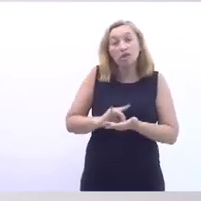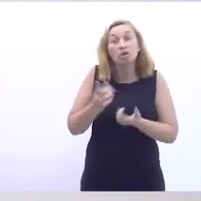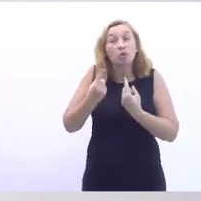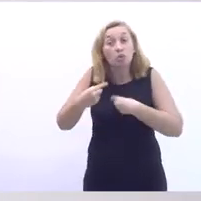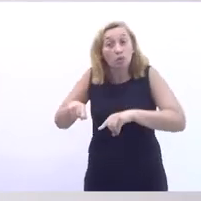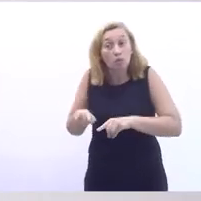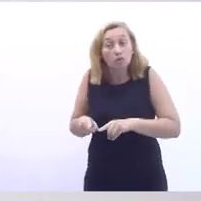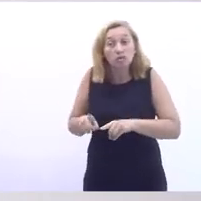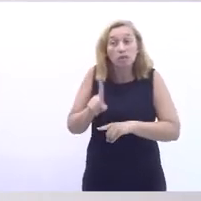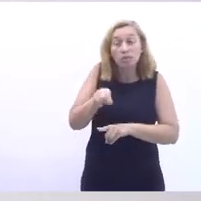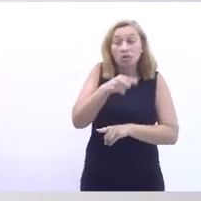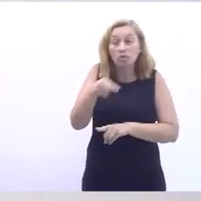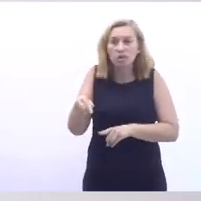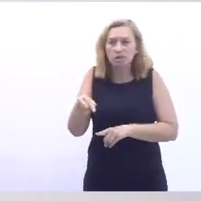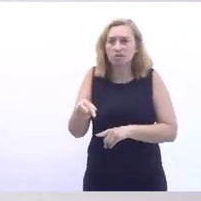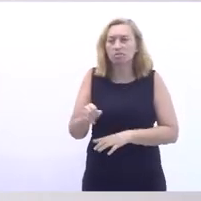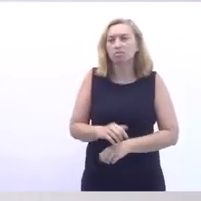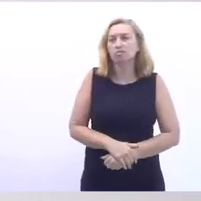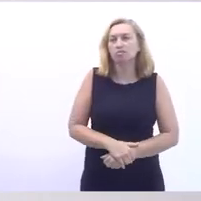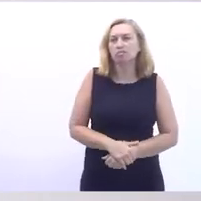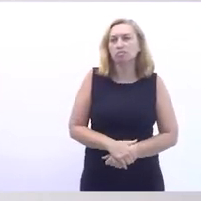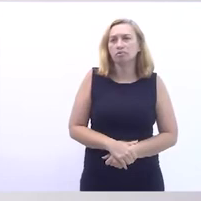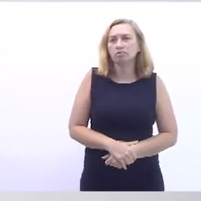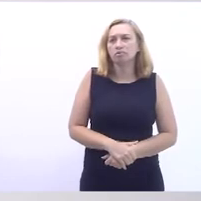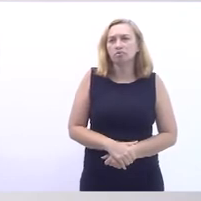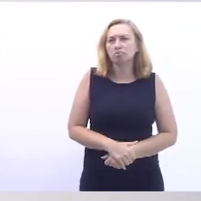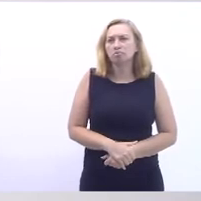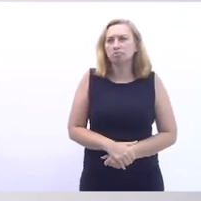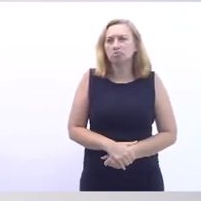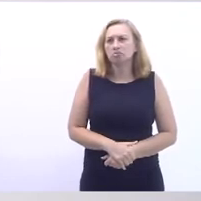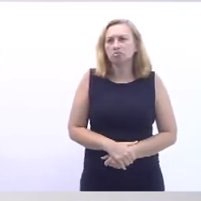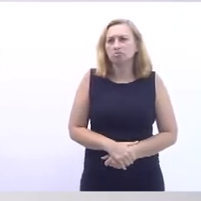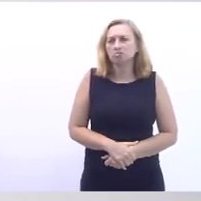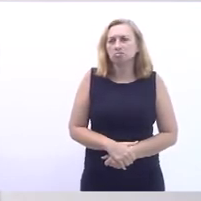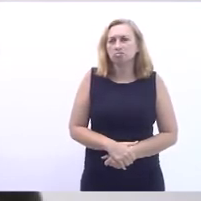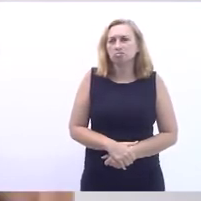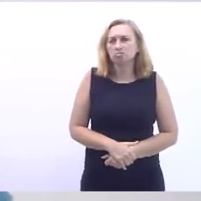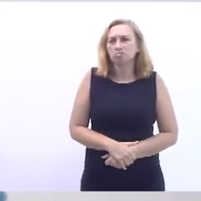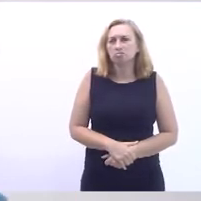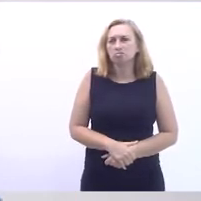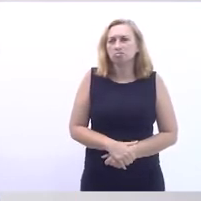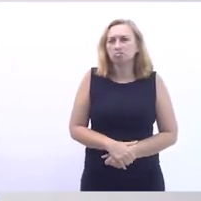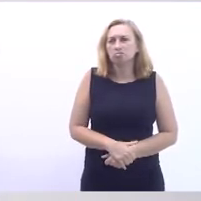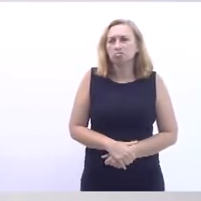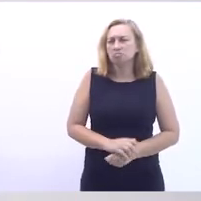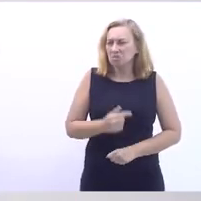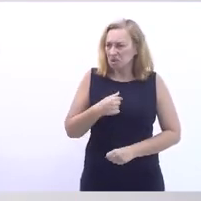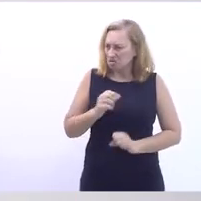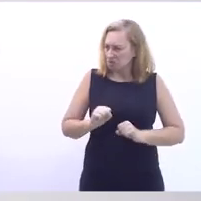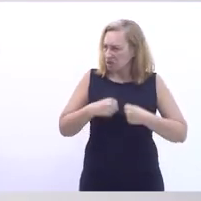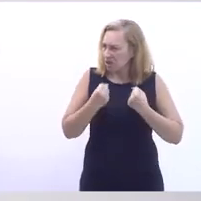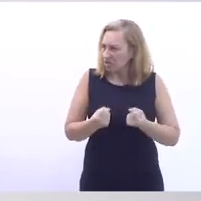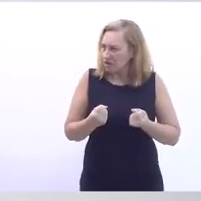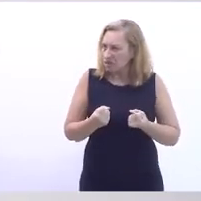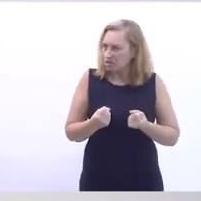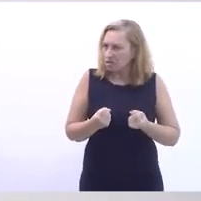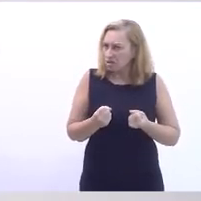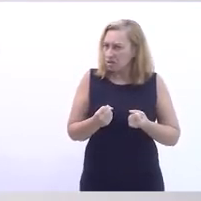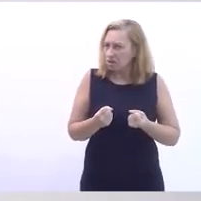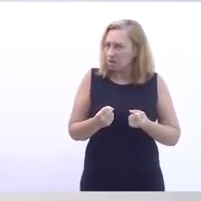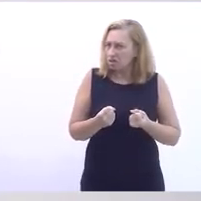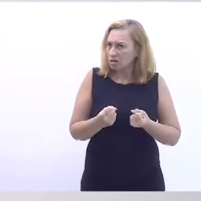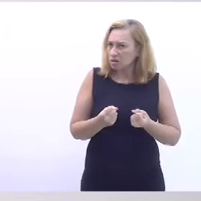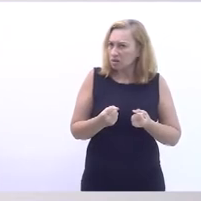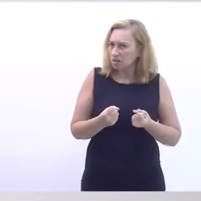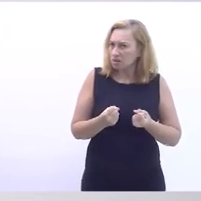a proibição e nunca e defende ir a causa